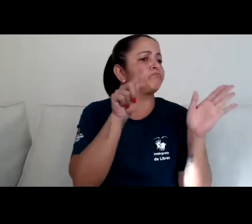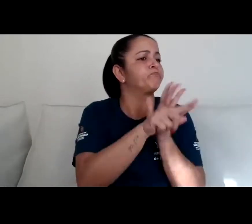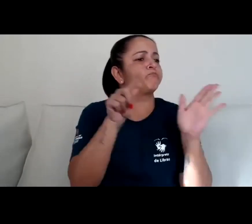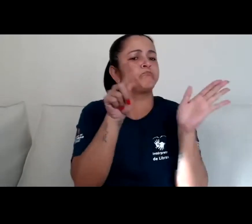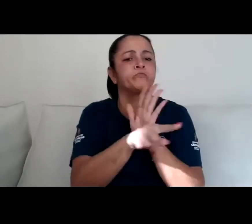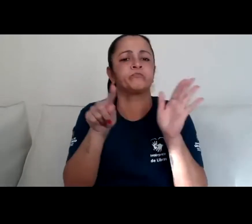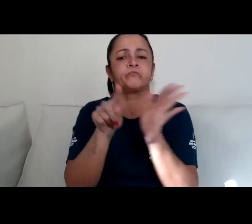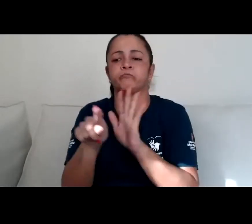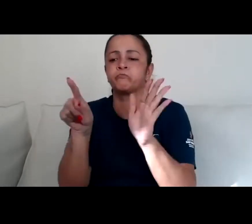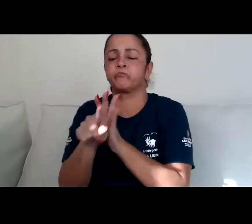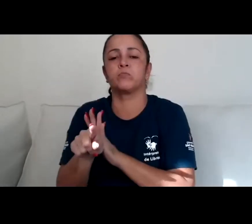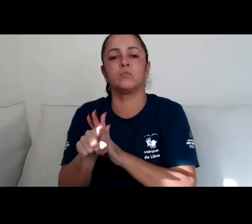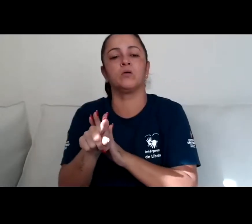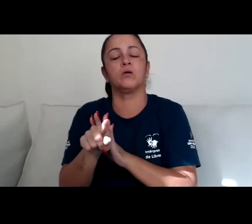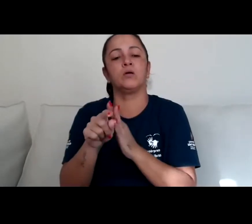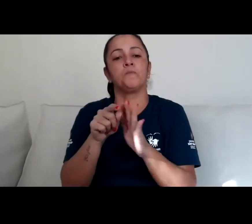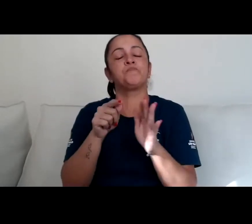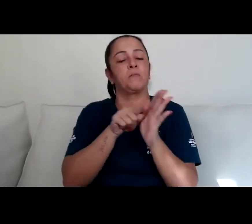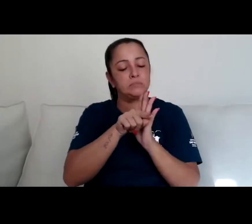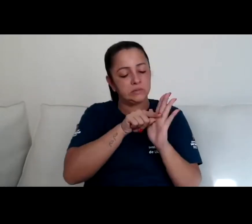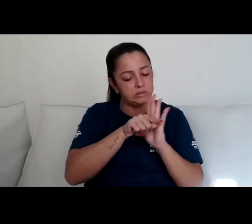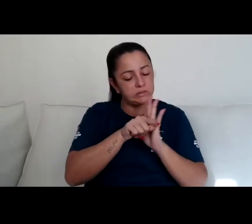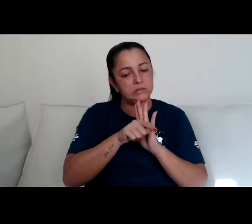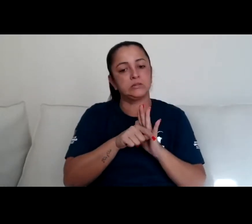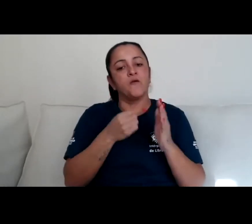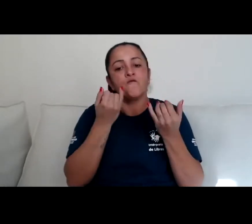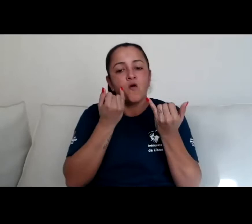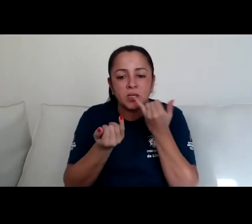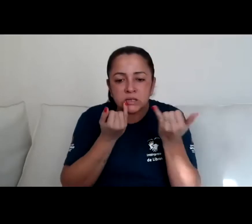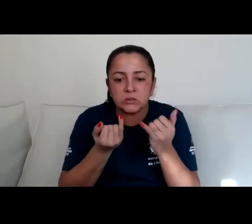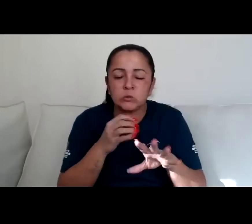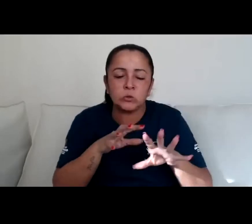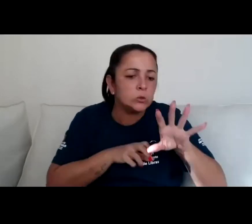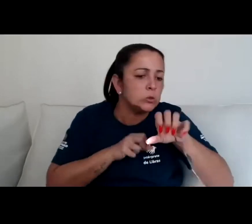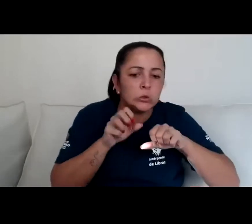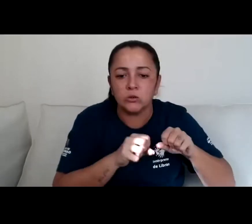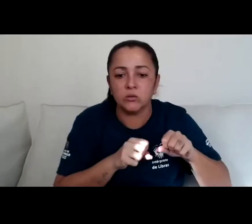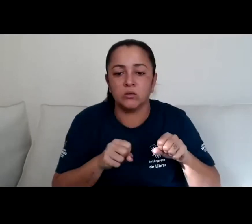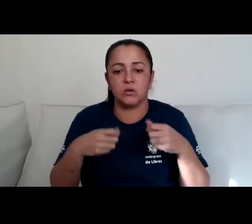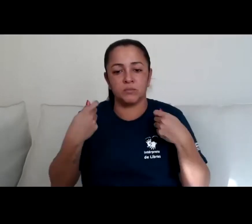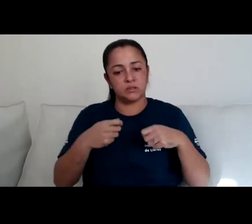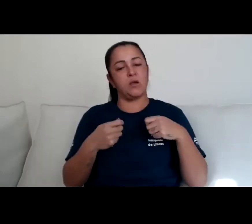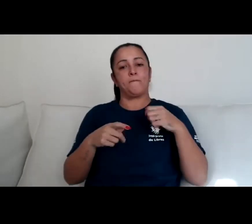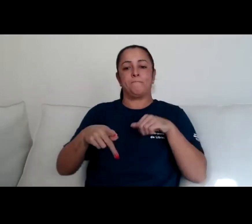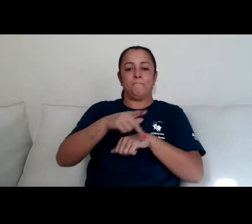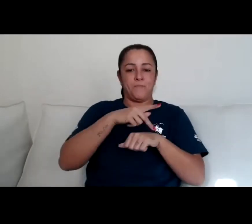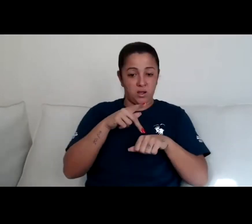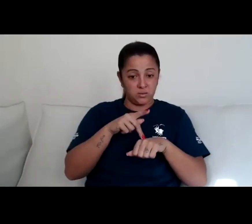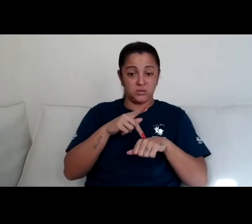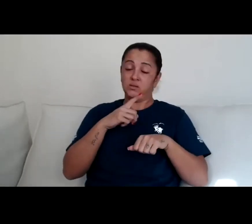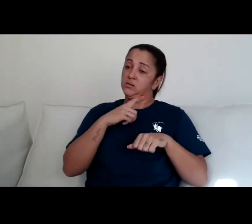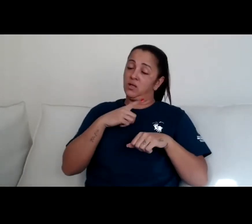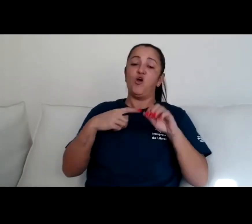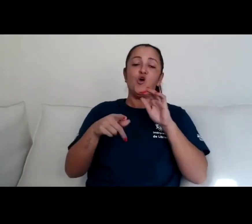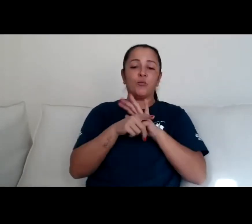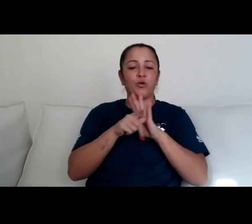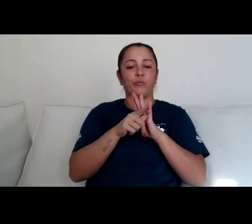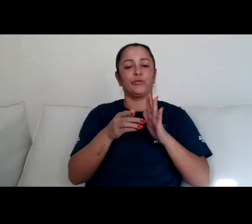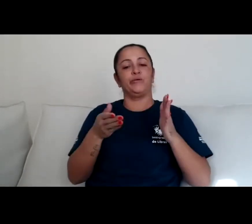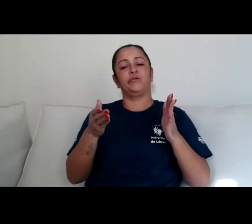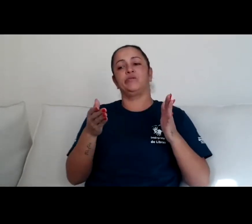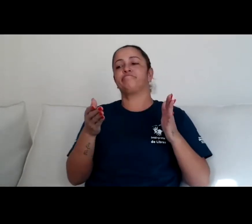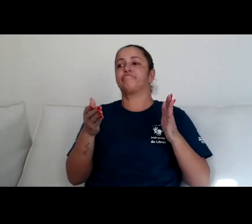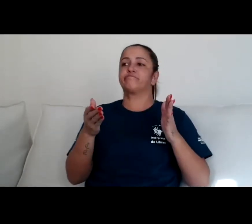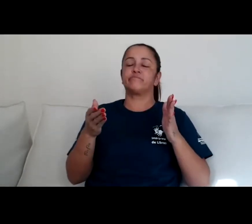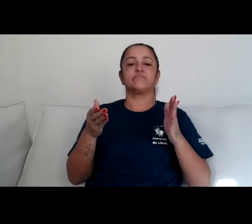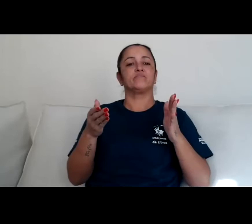pesquisa, porque nós vivemos em um país que toda a sua formação, todos nós fomos formados a partir de uma perspectiva